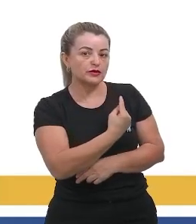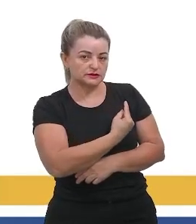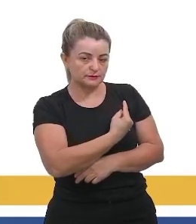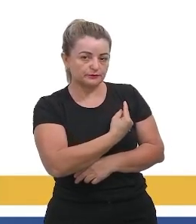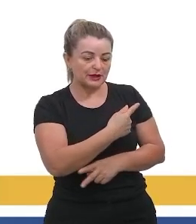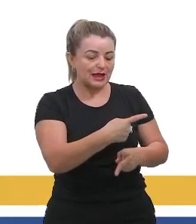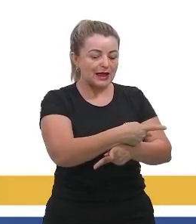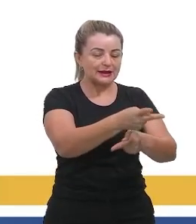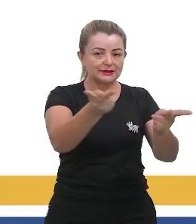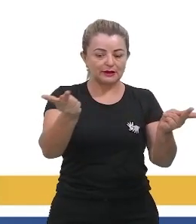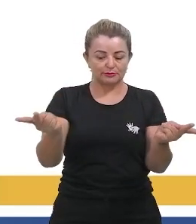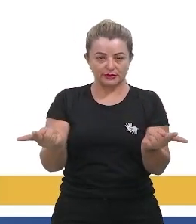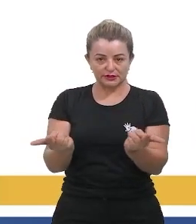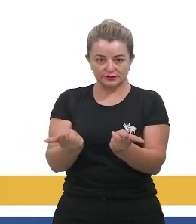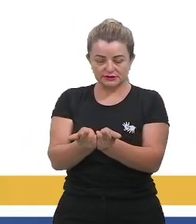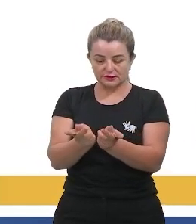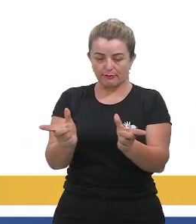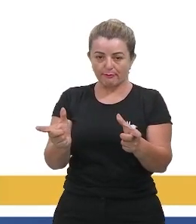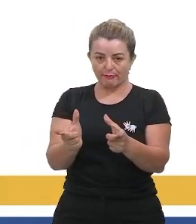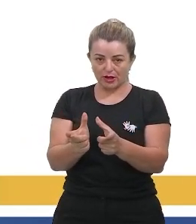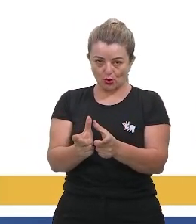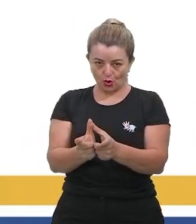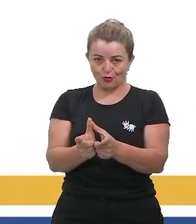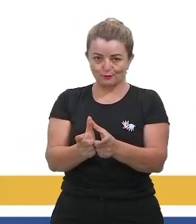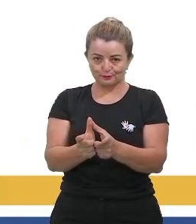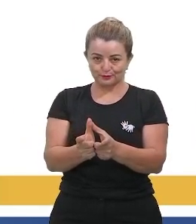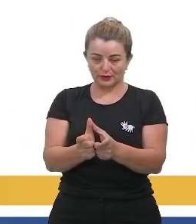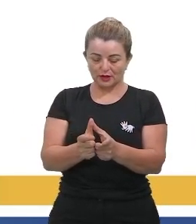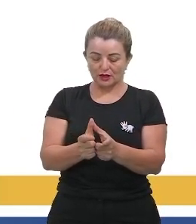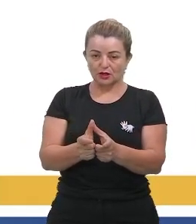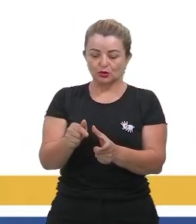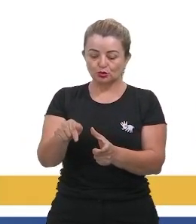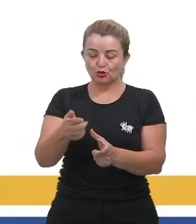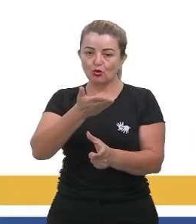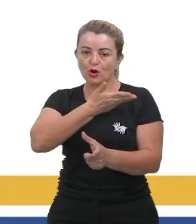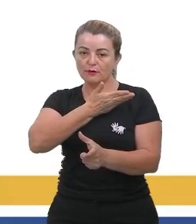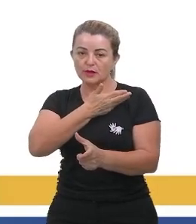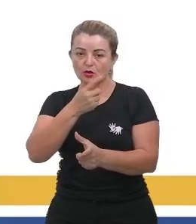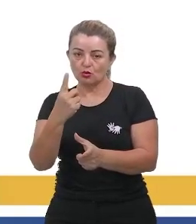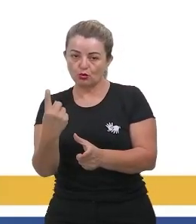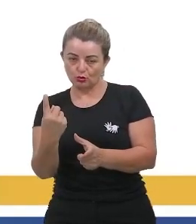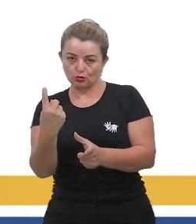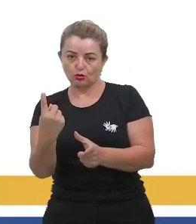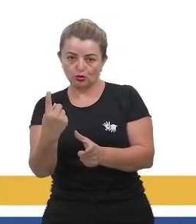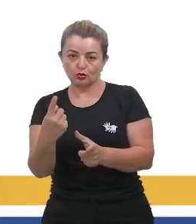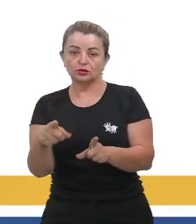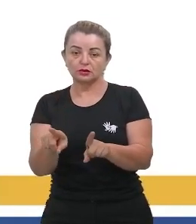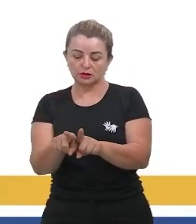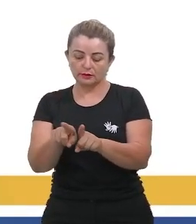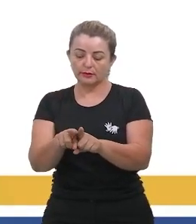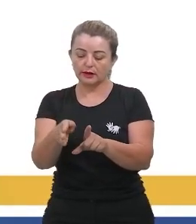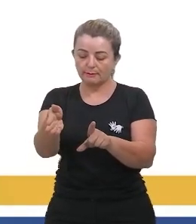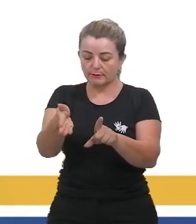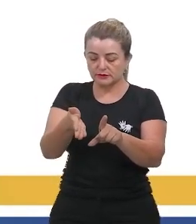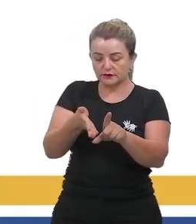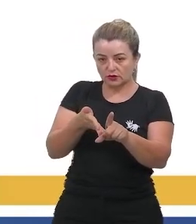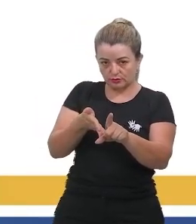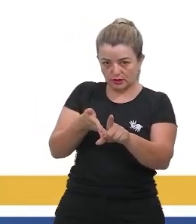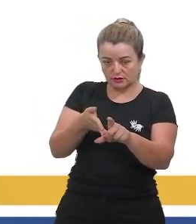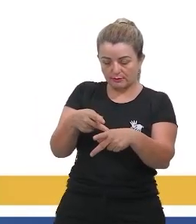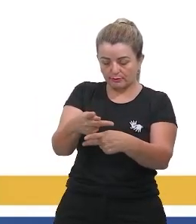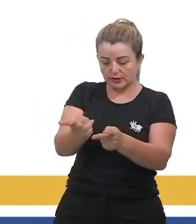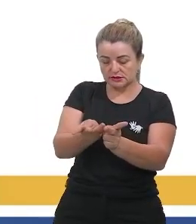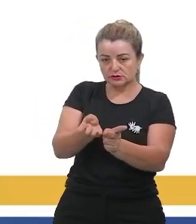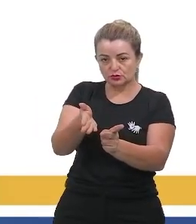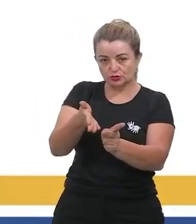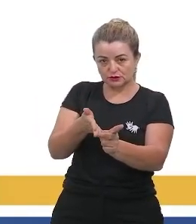pizza menor, né? Do amigo número 1, ó, também dividido ao meio, a gente estabelece a ideia da diagonal. E nós temos o amigo número 2